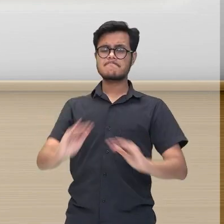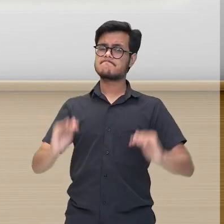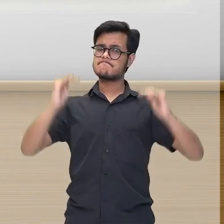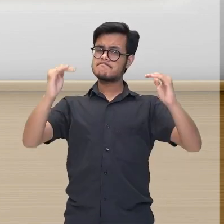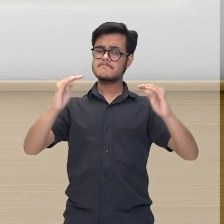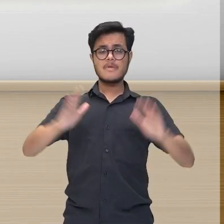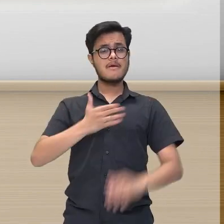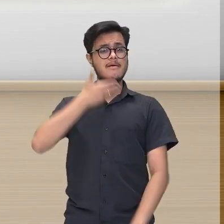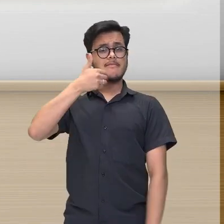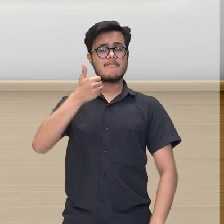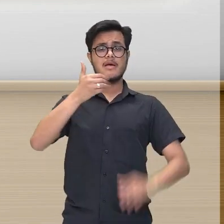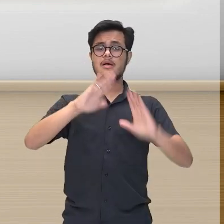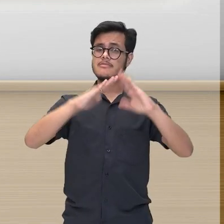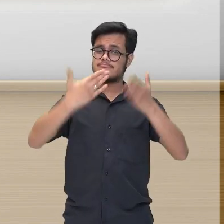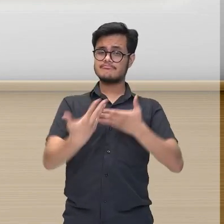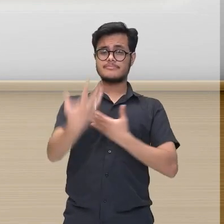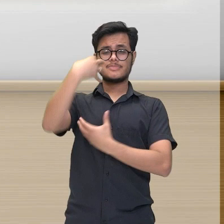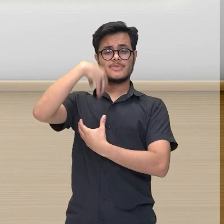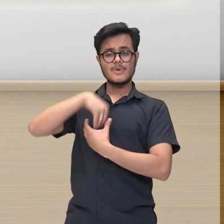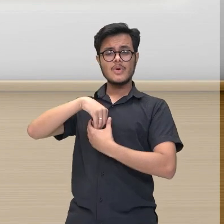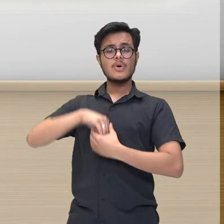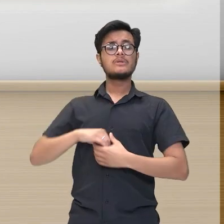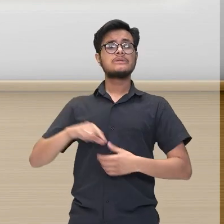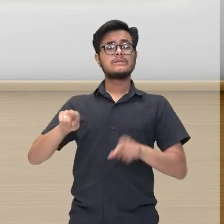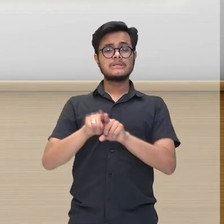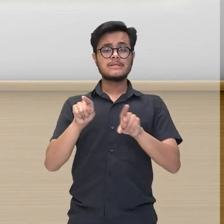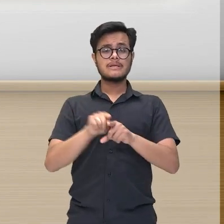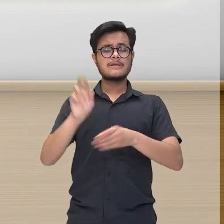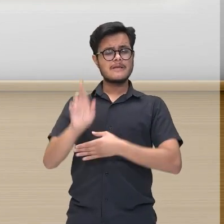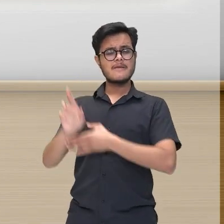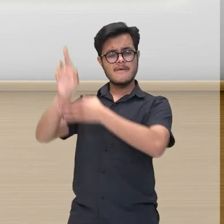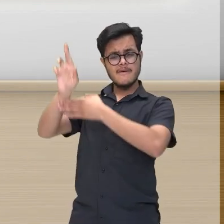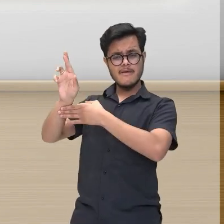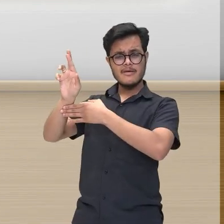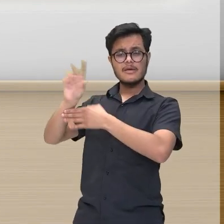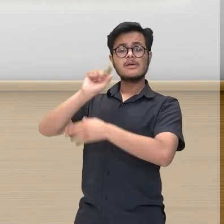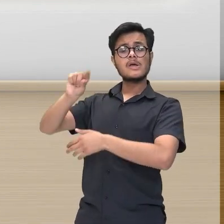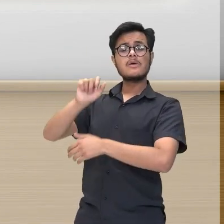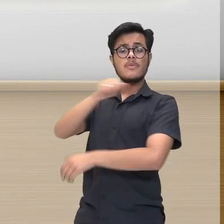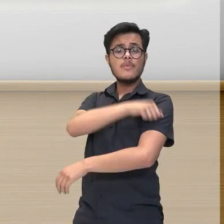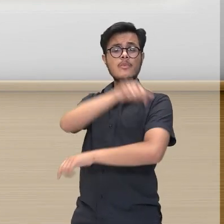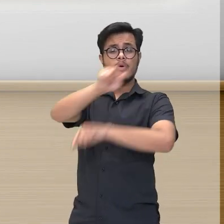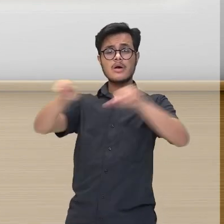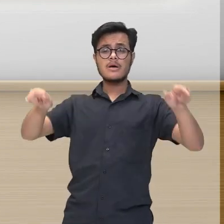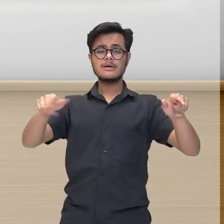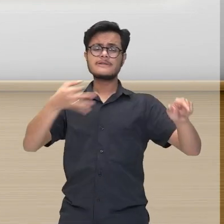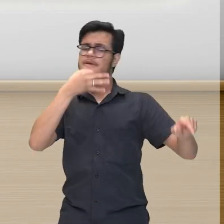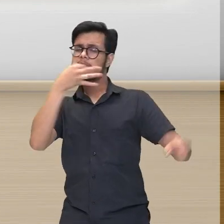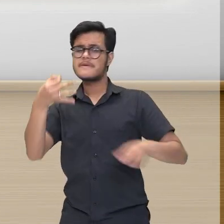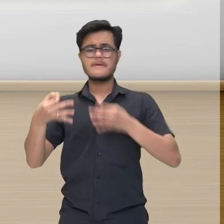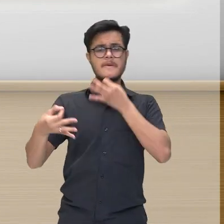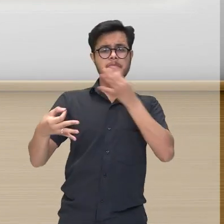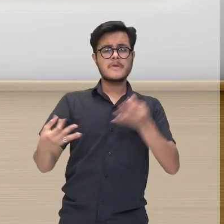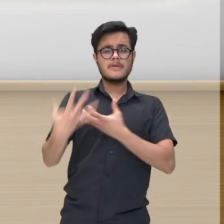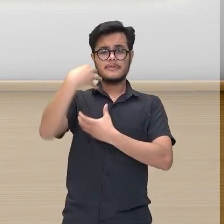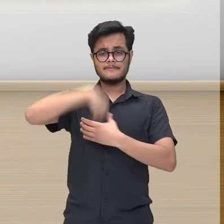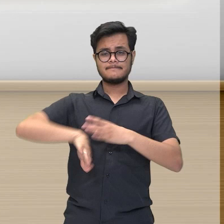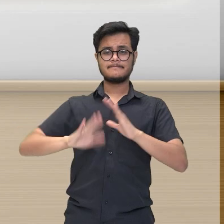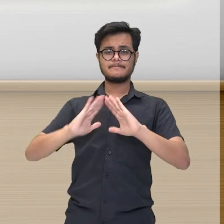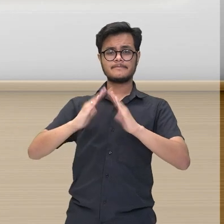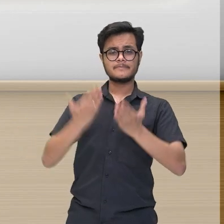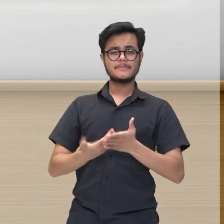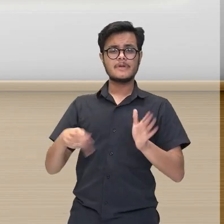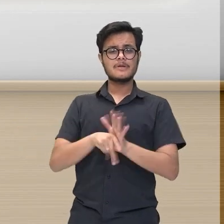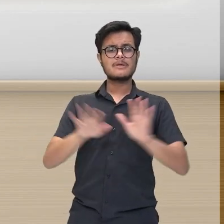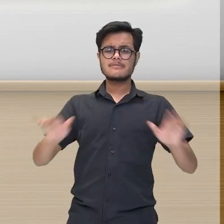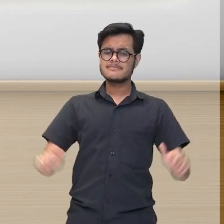escolas, representando os estudantes nas decisões da instituição de ensino e contribuindo